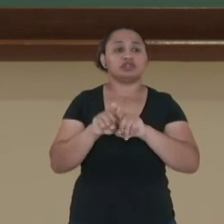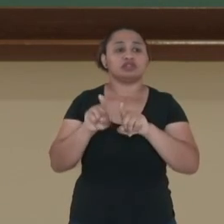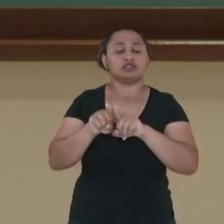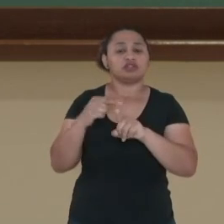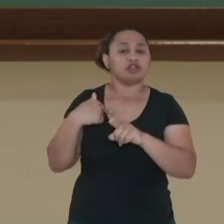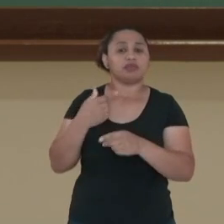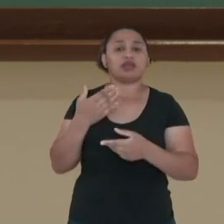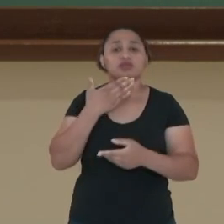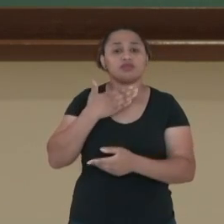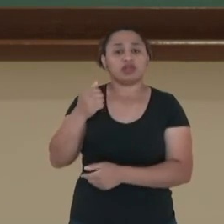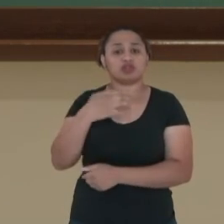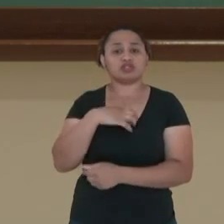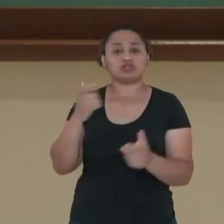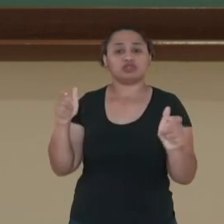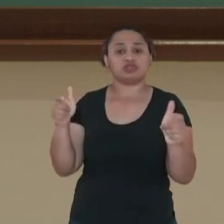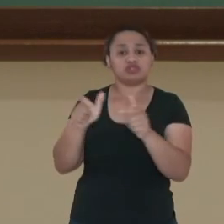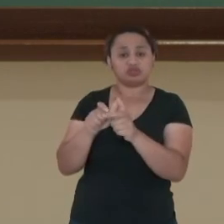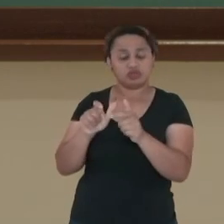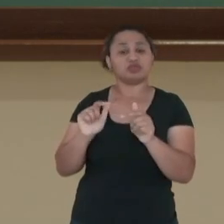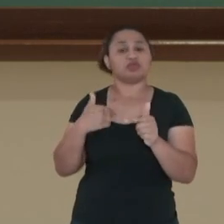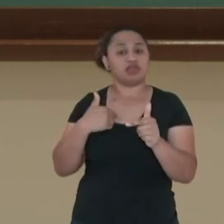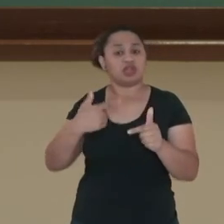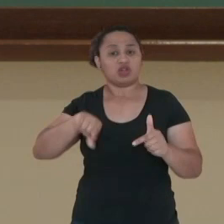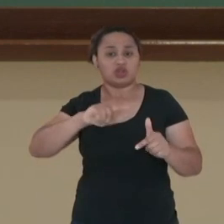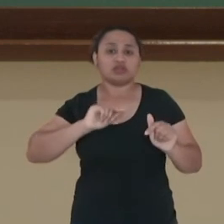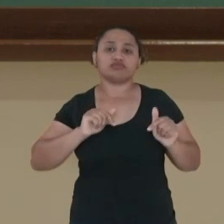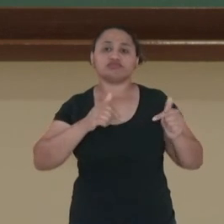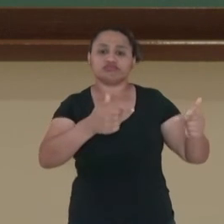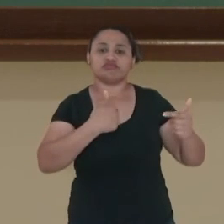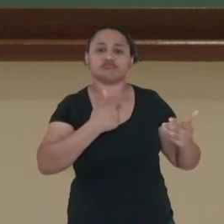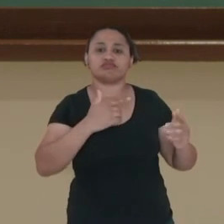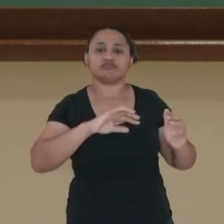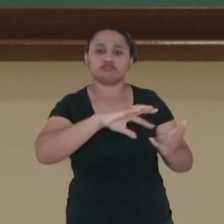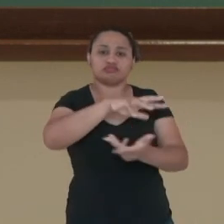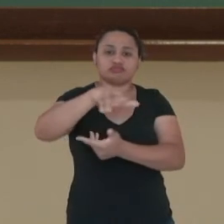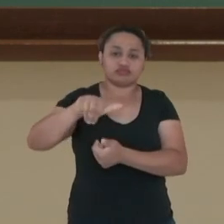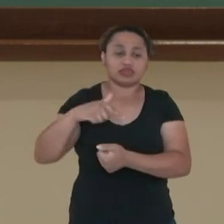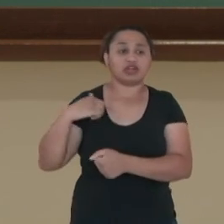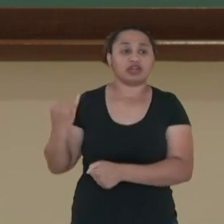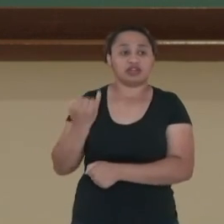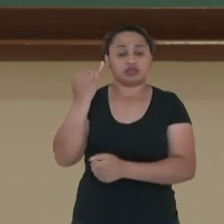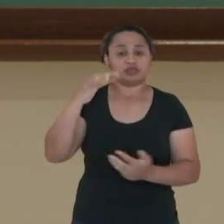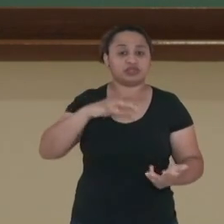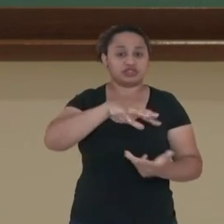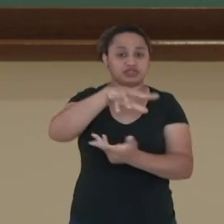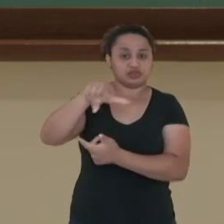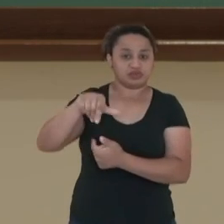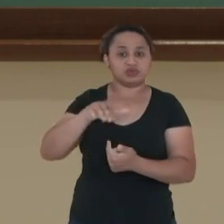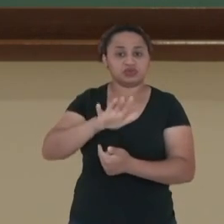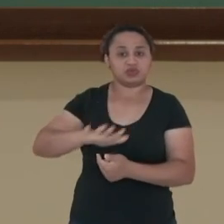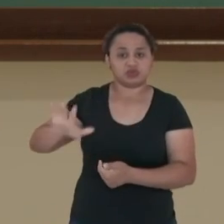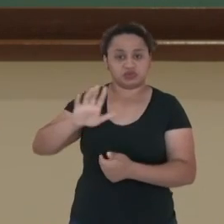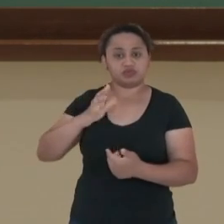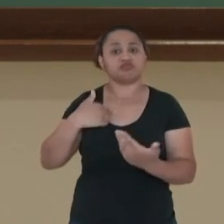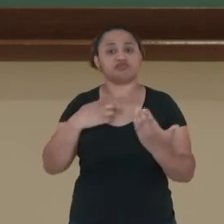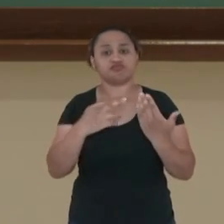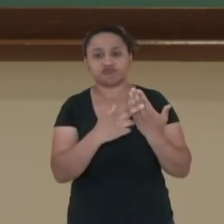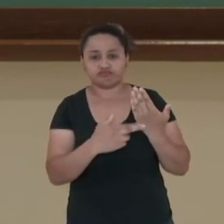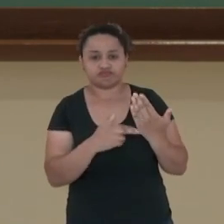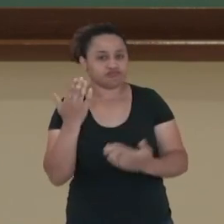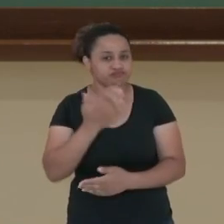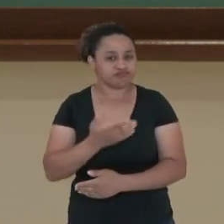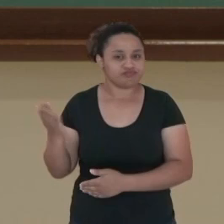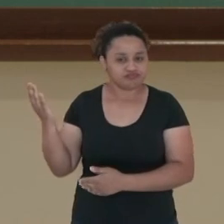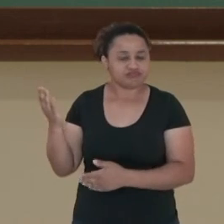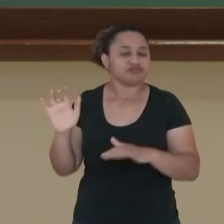melhores formas de reduzir essa nossa pegada ecológica. Tudo isso é importante para o nosso planeta, ok? Pessoal,